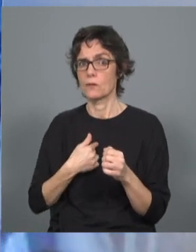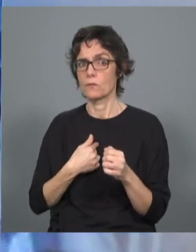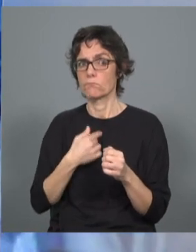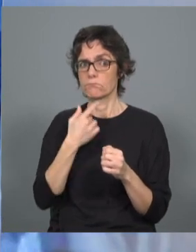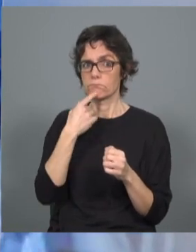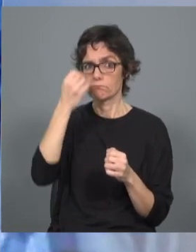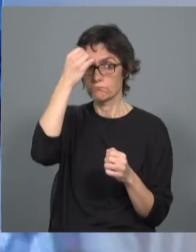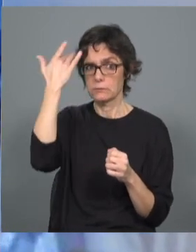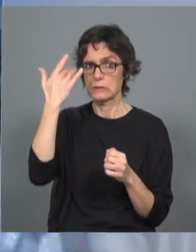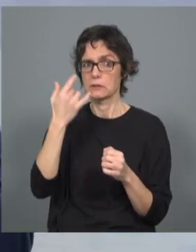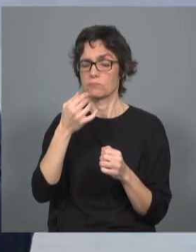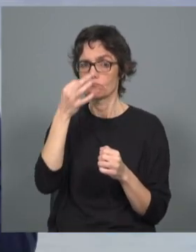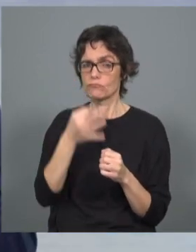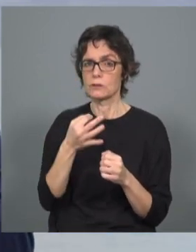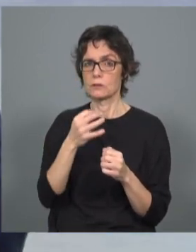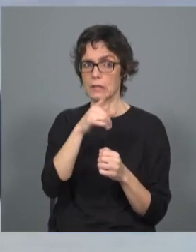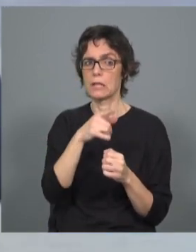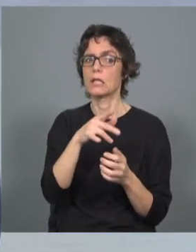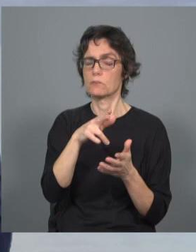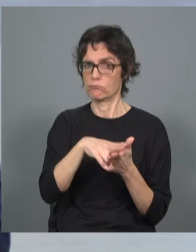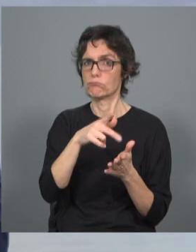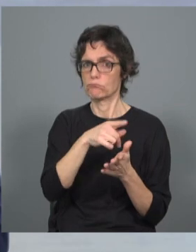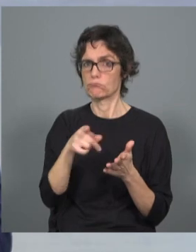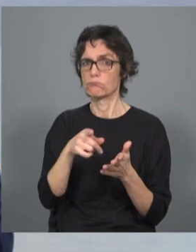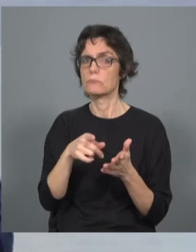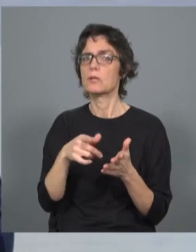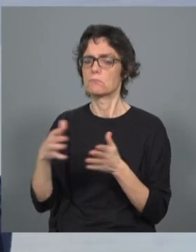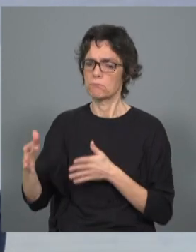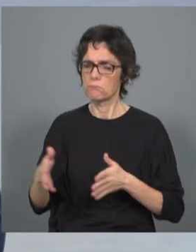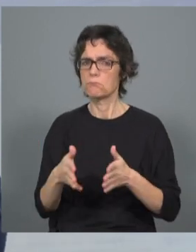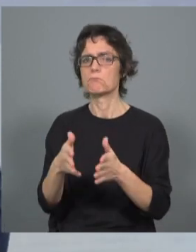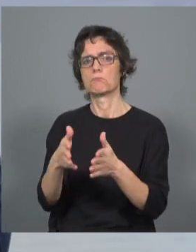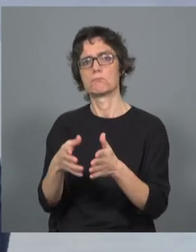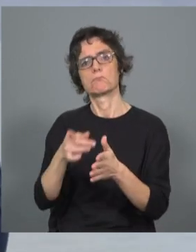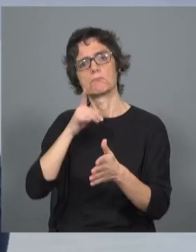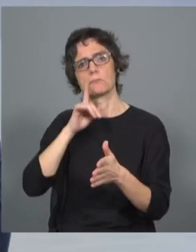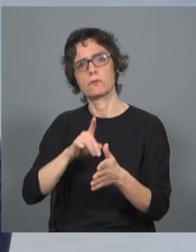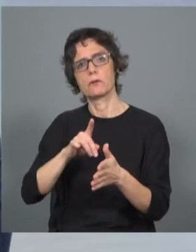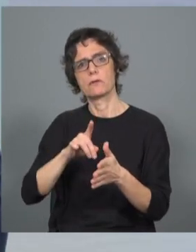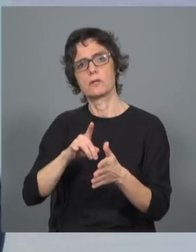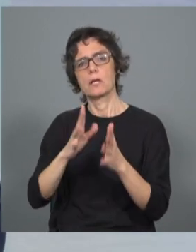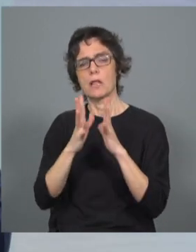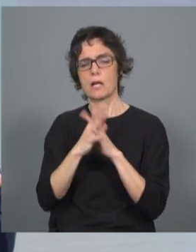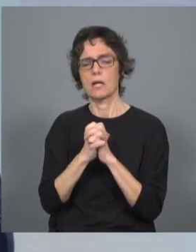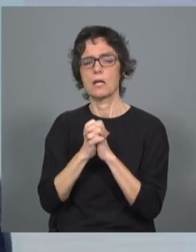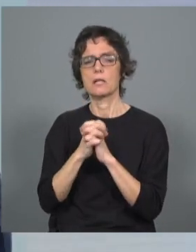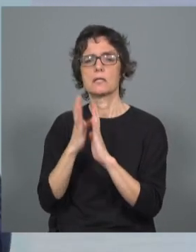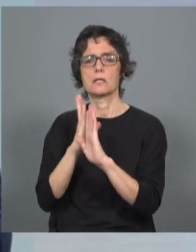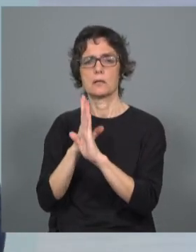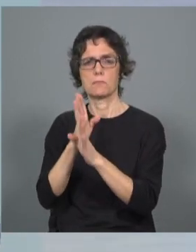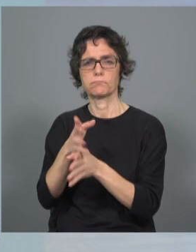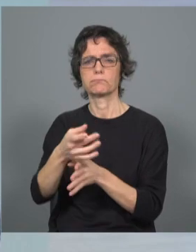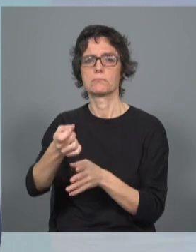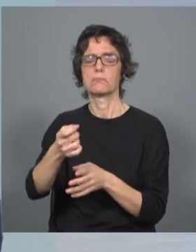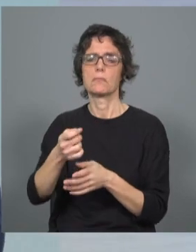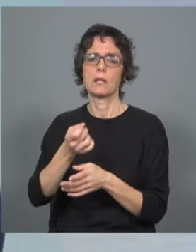Manel validou, que de facto fazia todo o sentido eu poder voltar à comunhão, e foi mais ou menos, eu acho que fazíamos 10